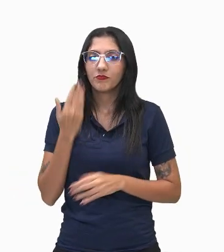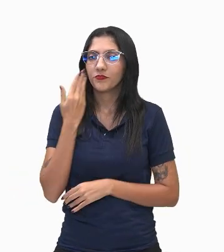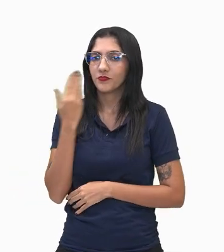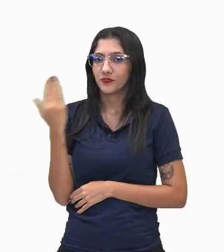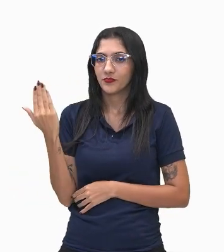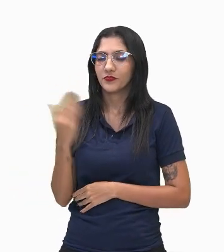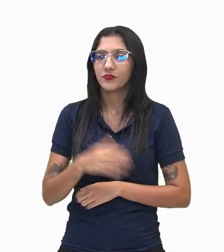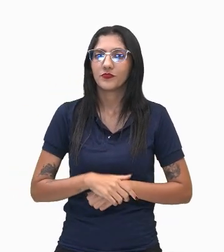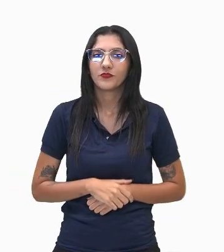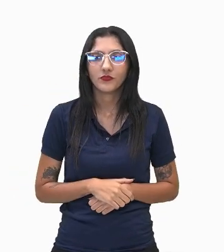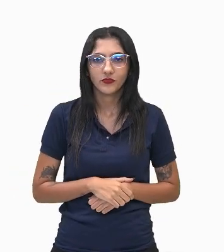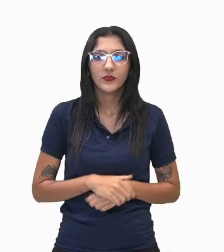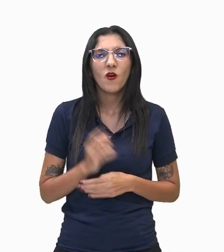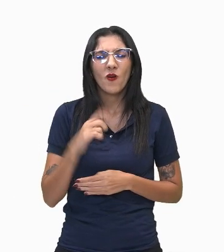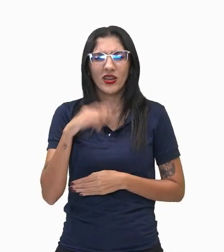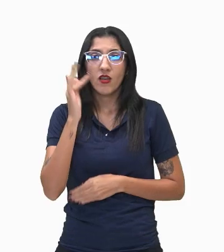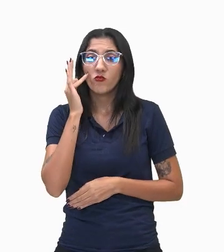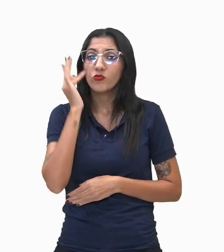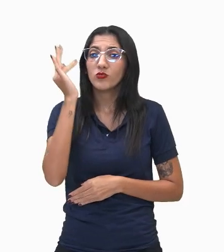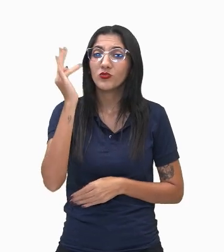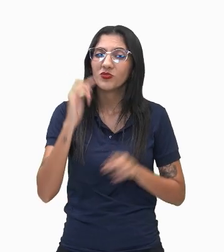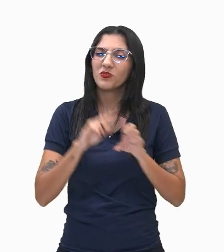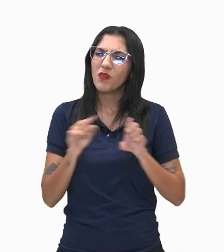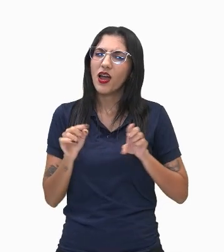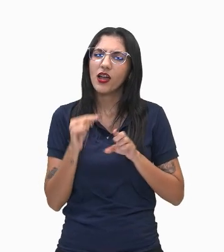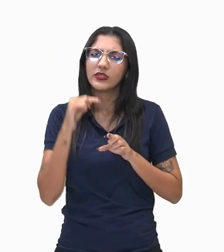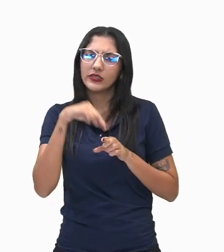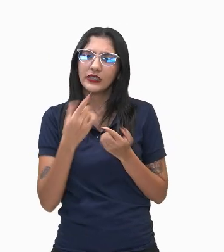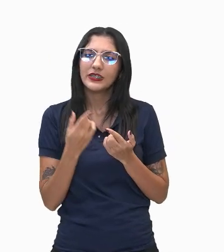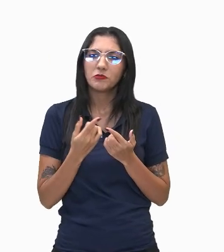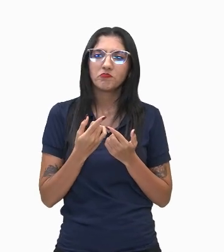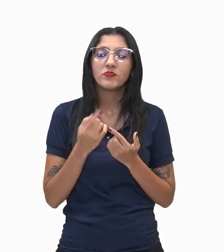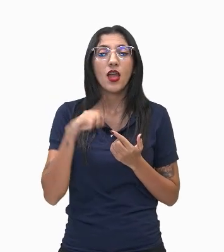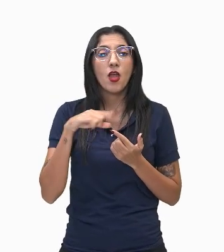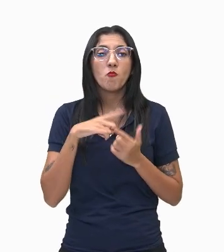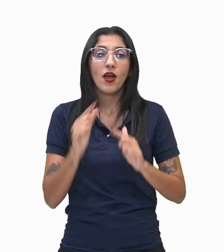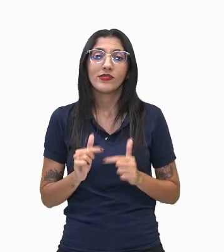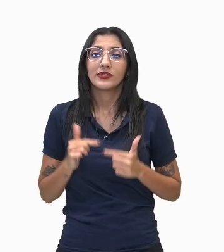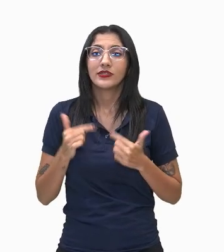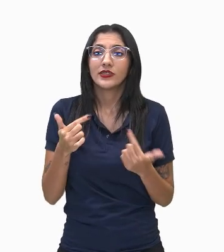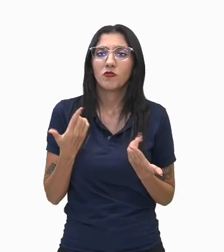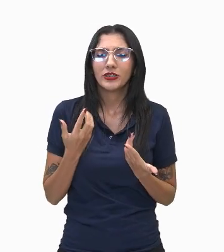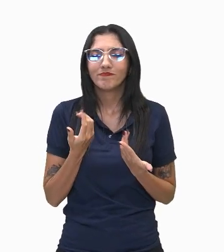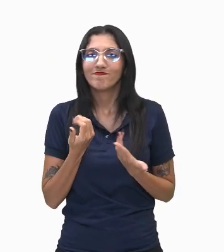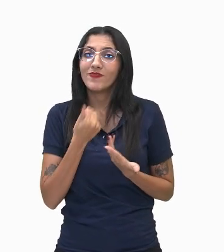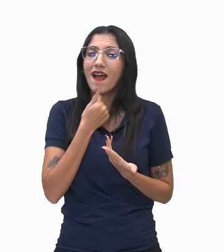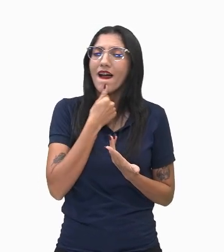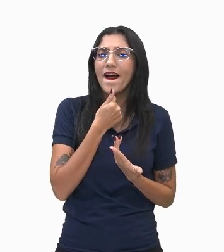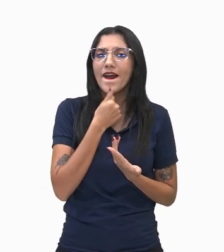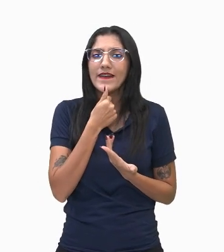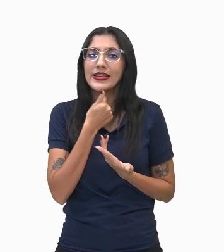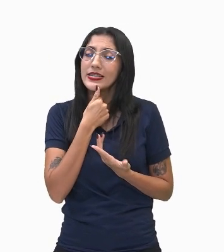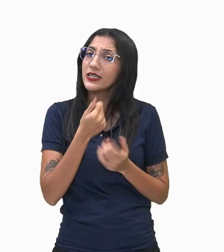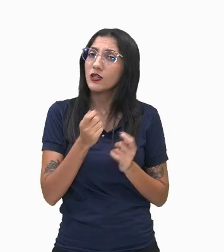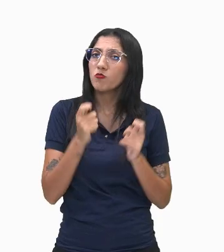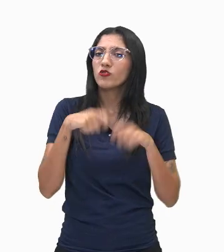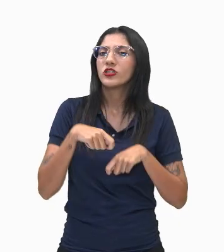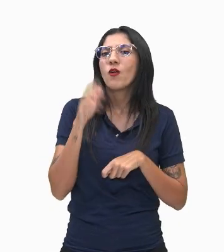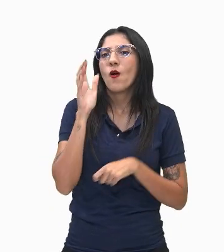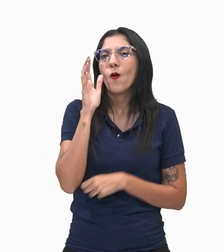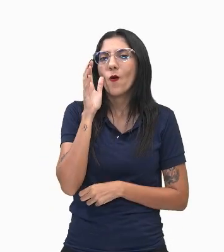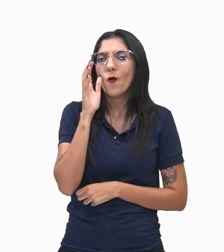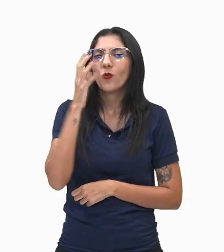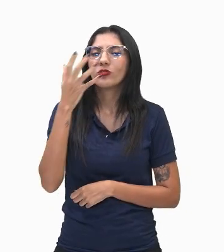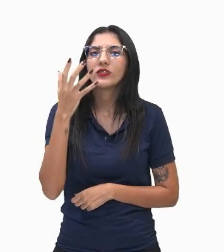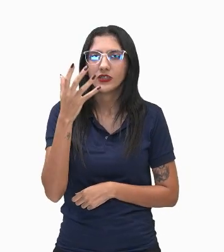seja designado de futuro, o futuro do pretérito, na verdade, indica uma ação que poderia ter acontecido depois de